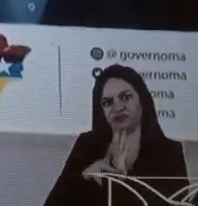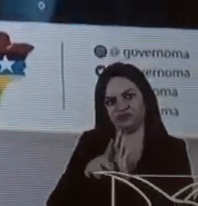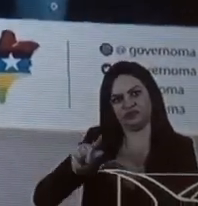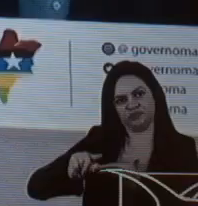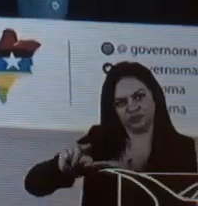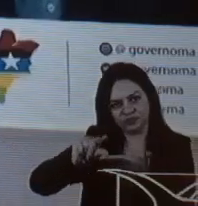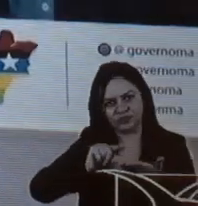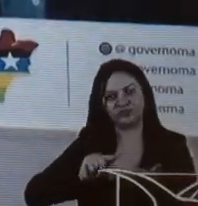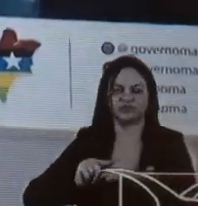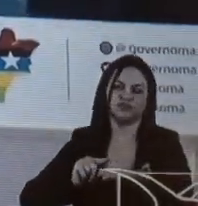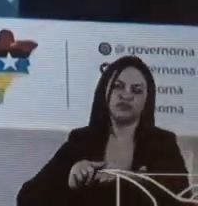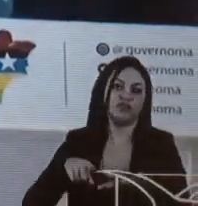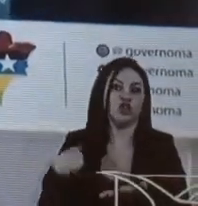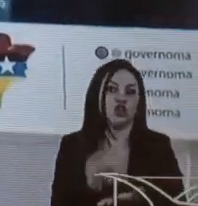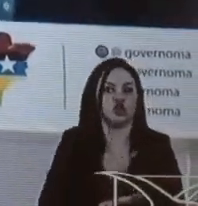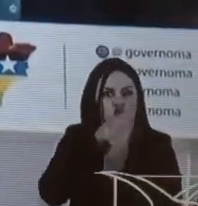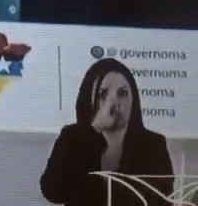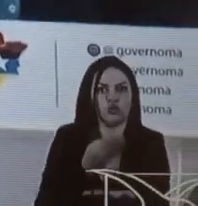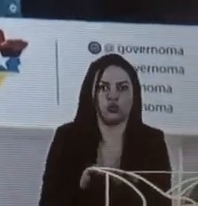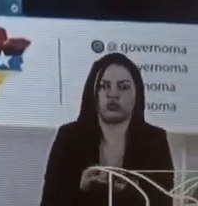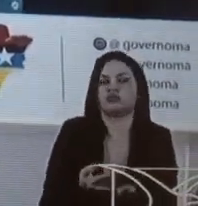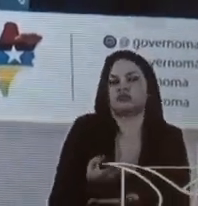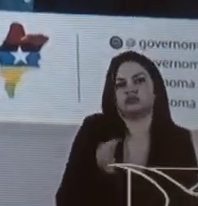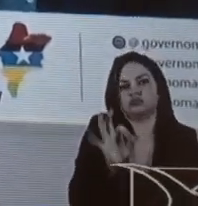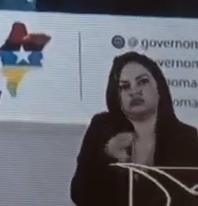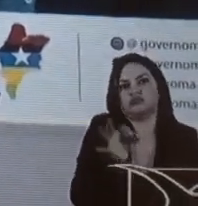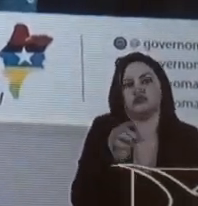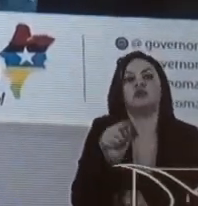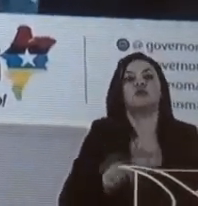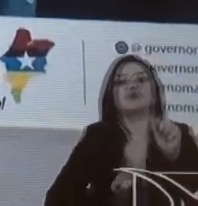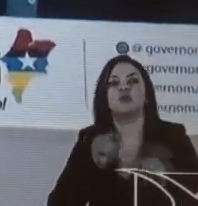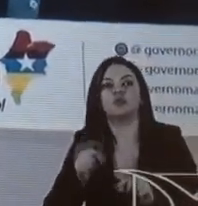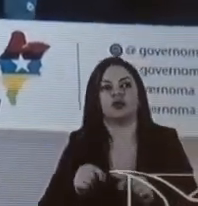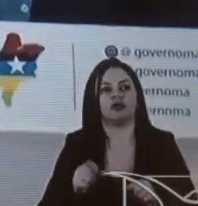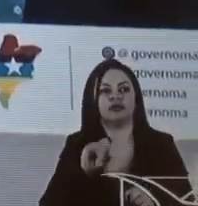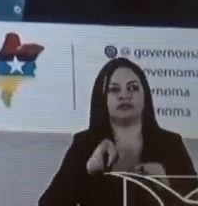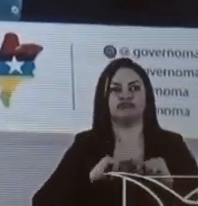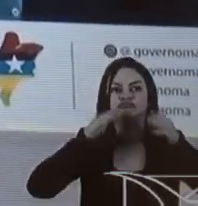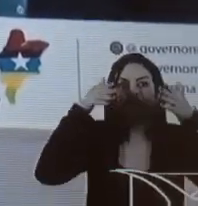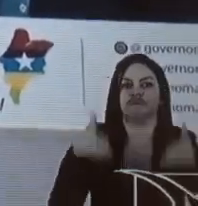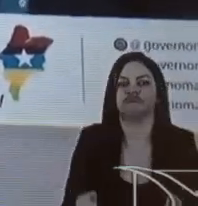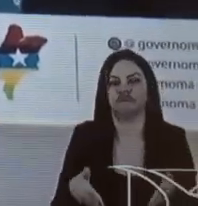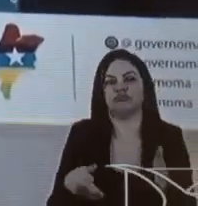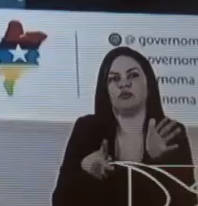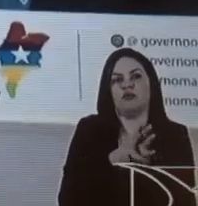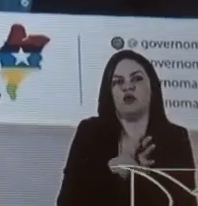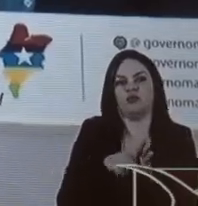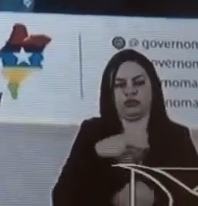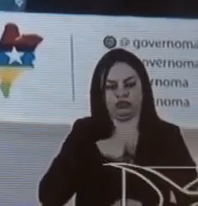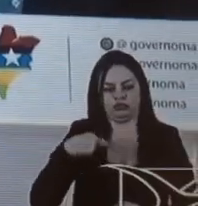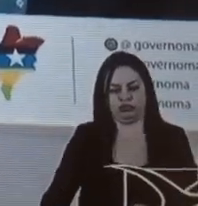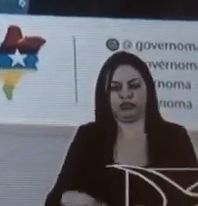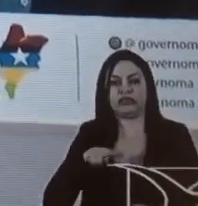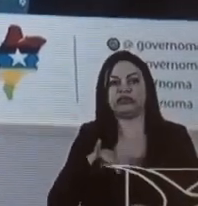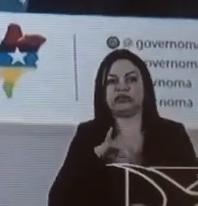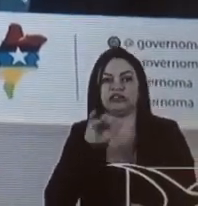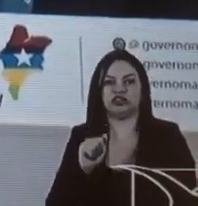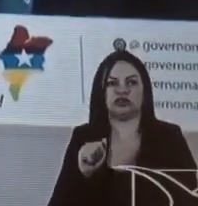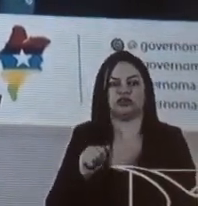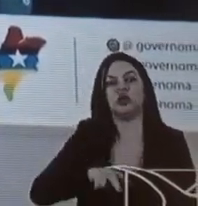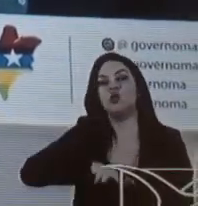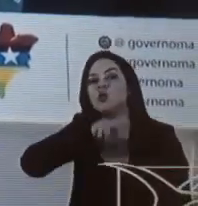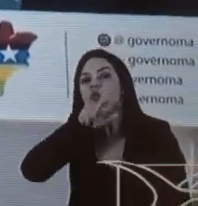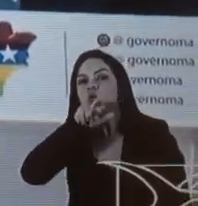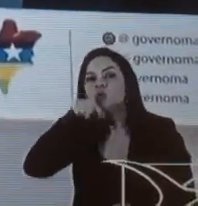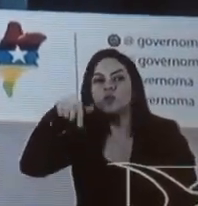das doses. Nós acreditamos que, com a chegada de insumos da China, o Butantan e